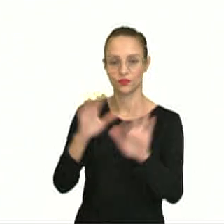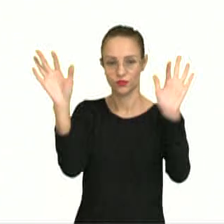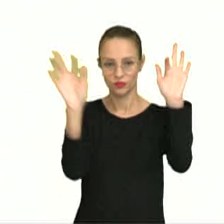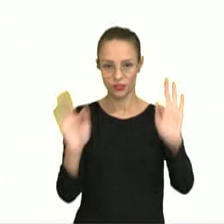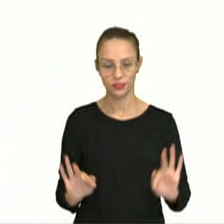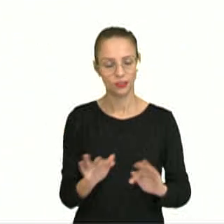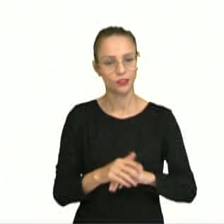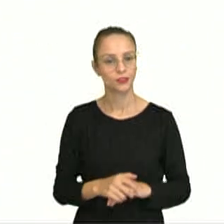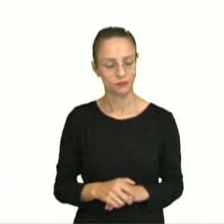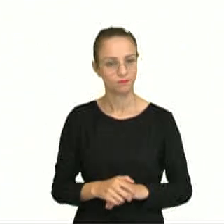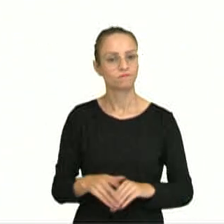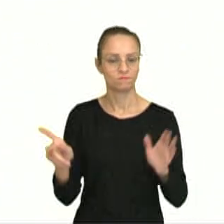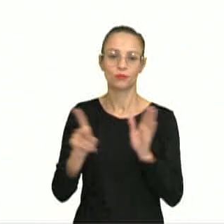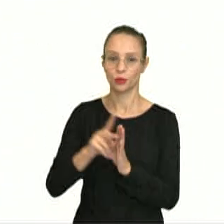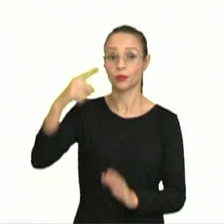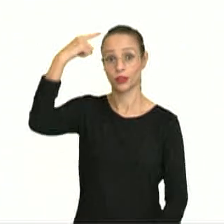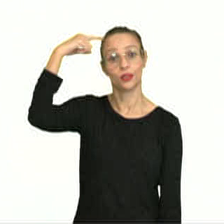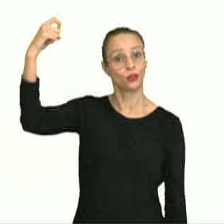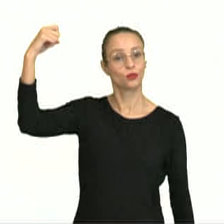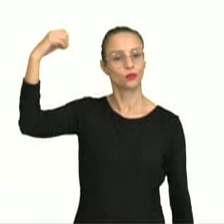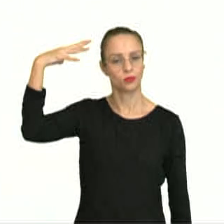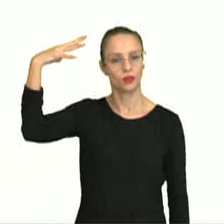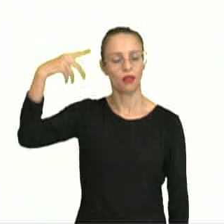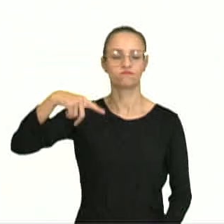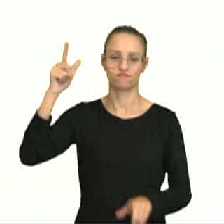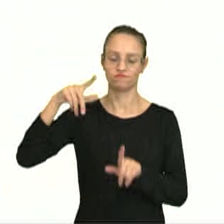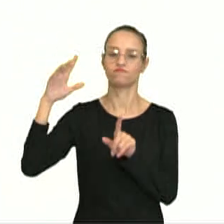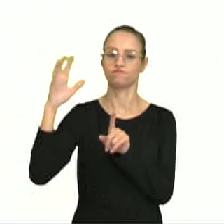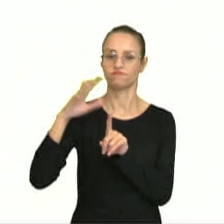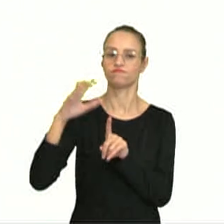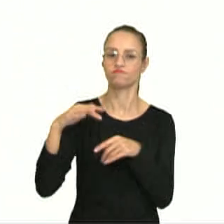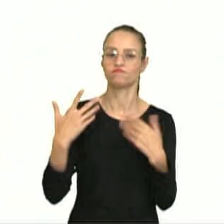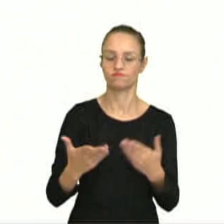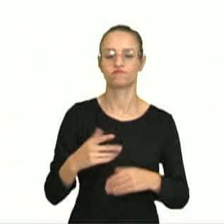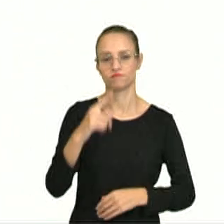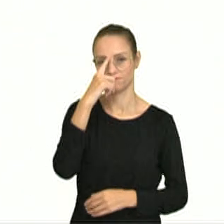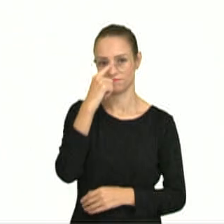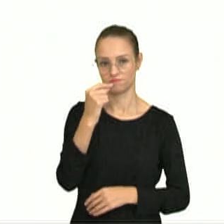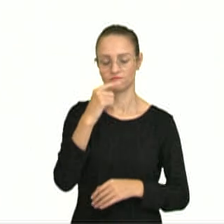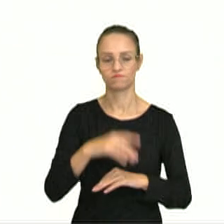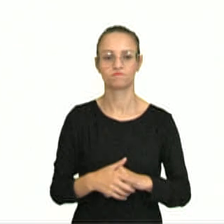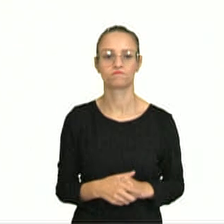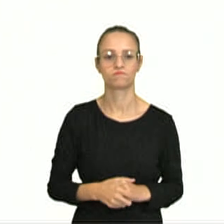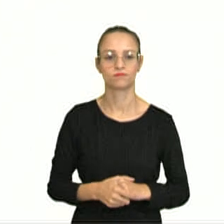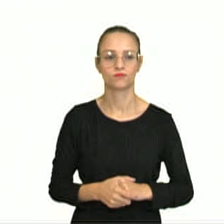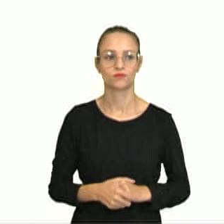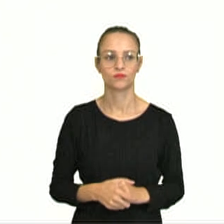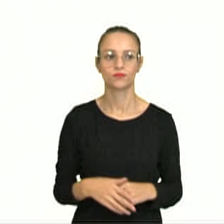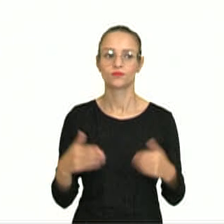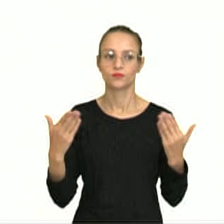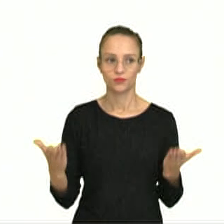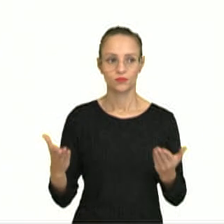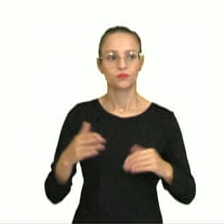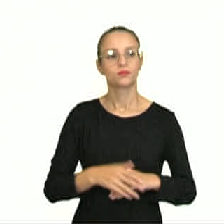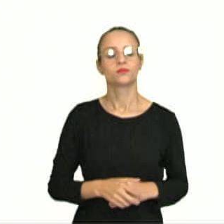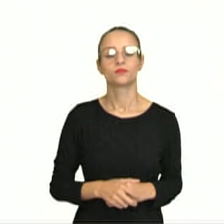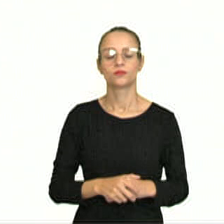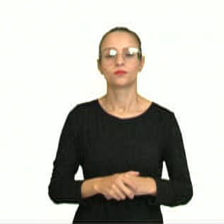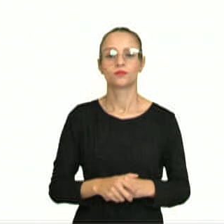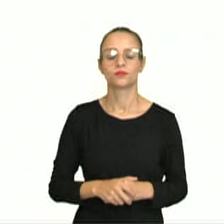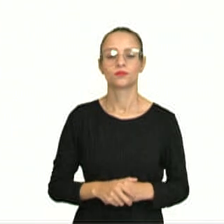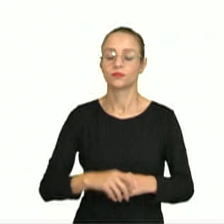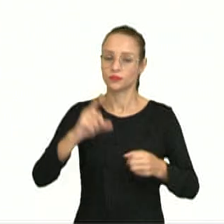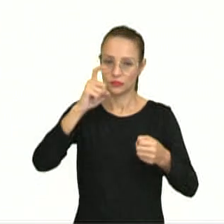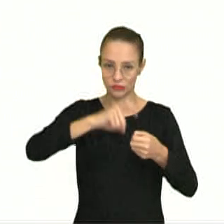Então, bastante iluminista isso aqui, bastante influenciado pelo próprio John Locke. Então, embora, né,